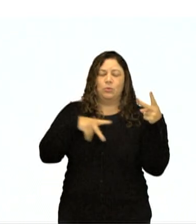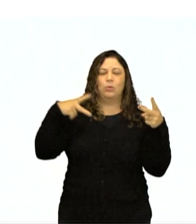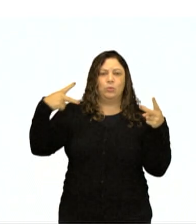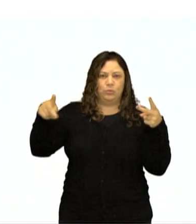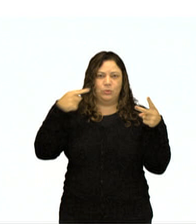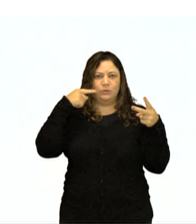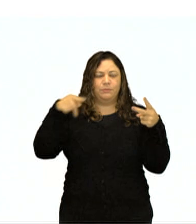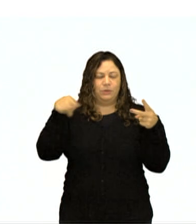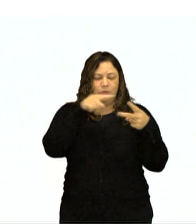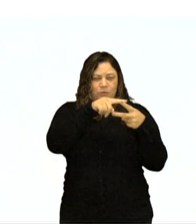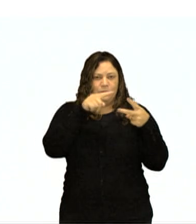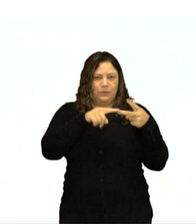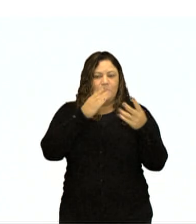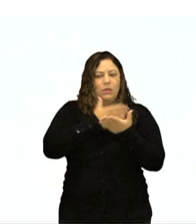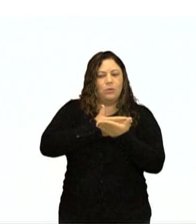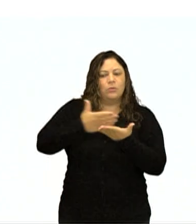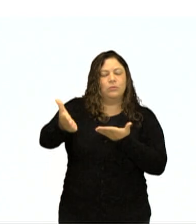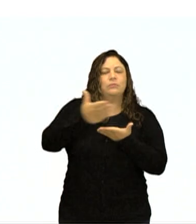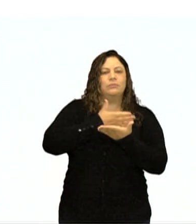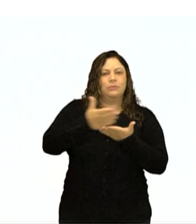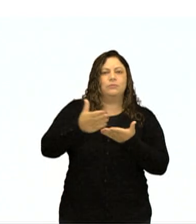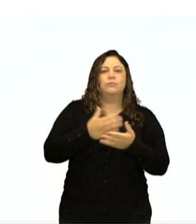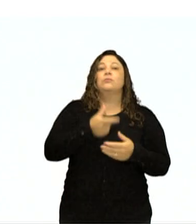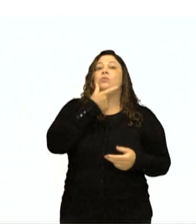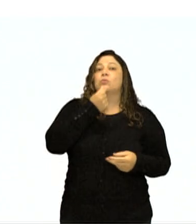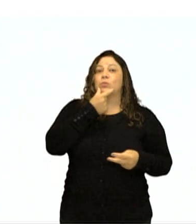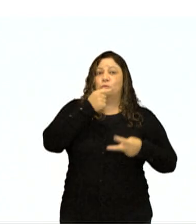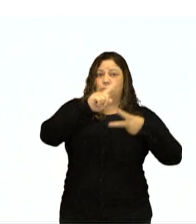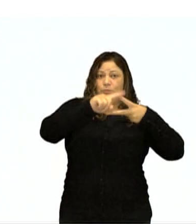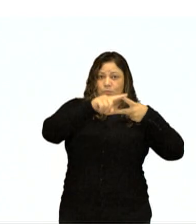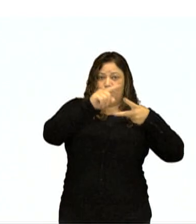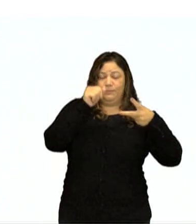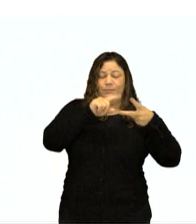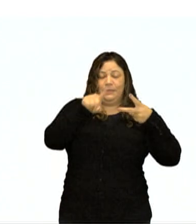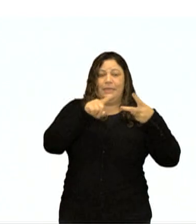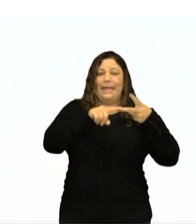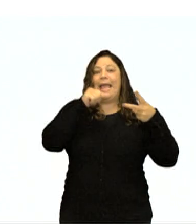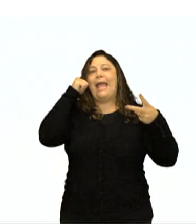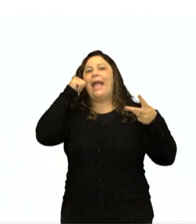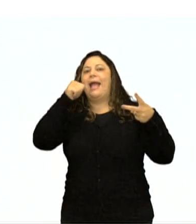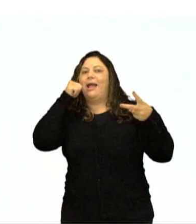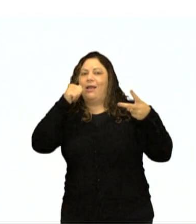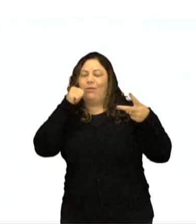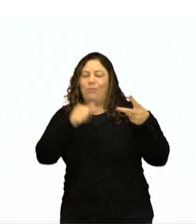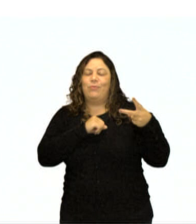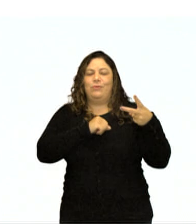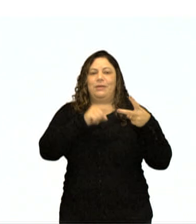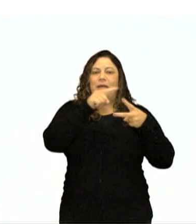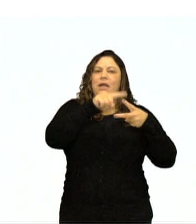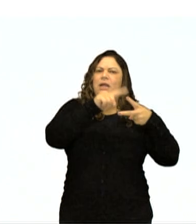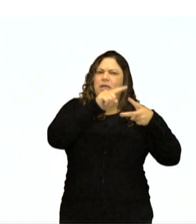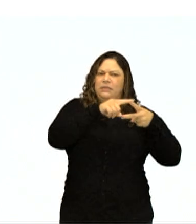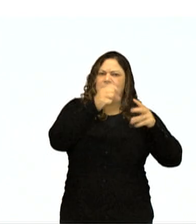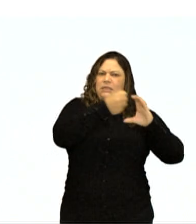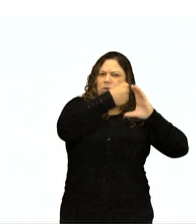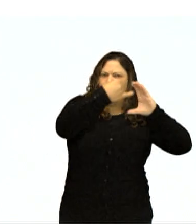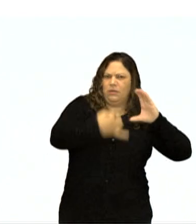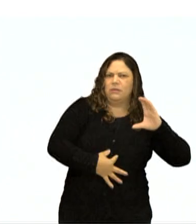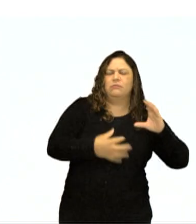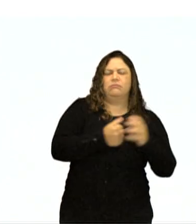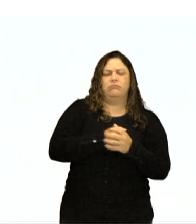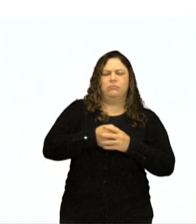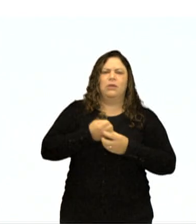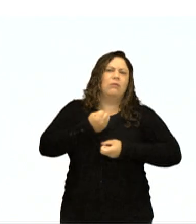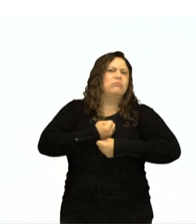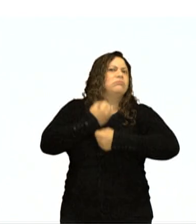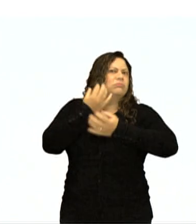bela e mais fascinante que os seus olhos ainda viram. E essa mulher, ó felicidade, ó aventura. Veja só, nós